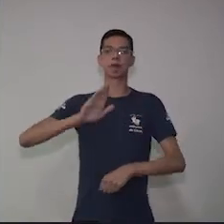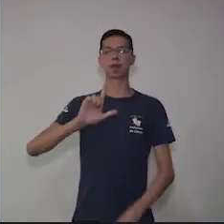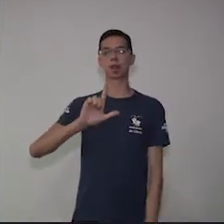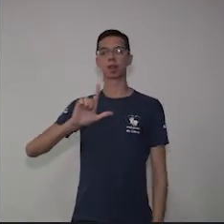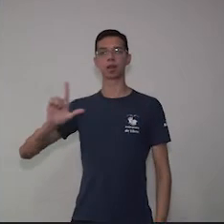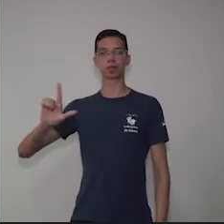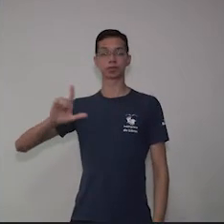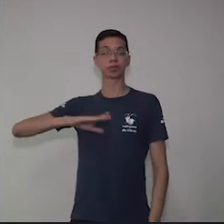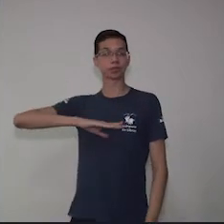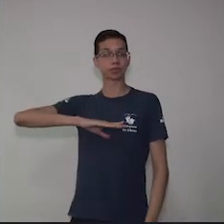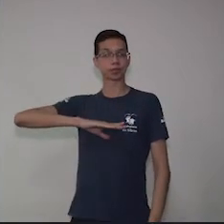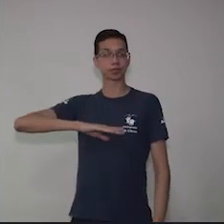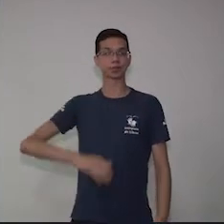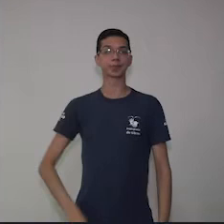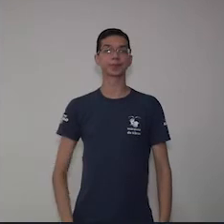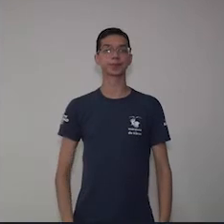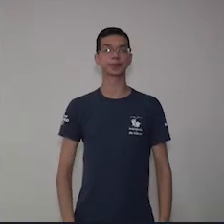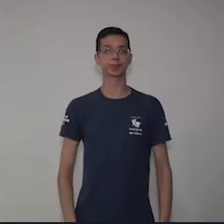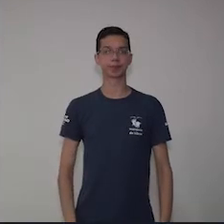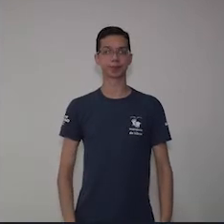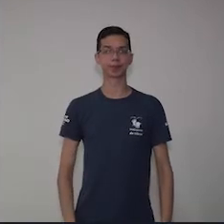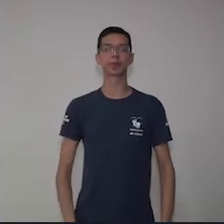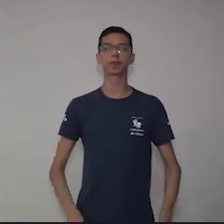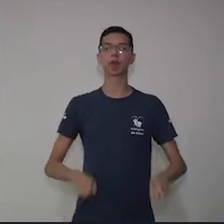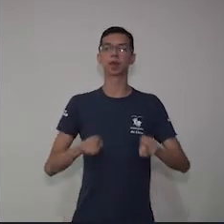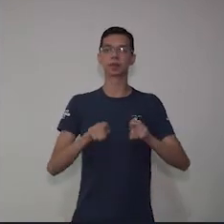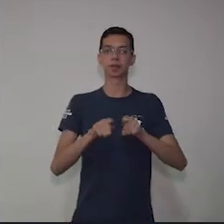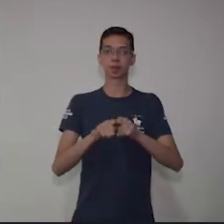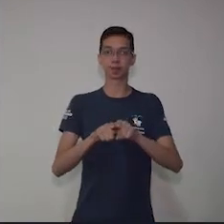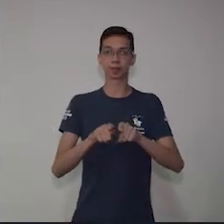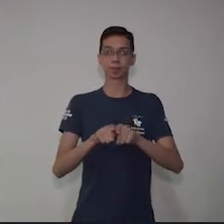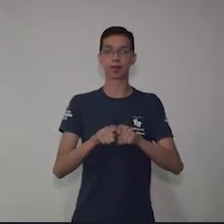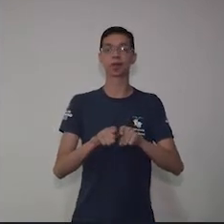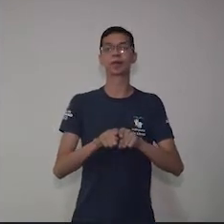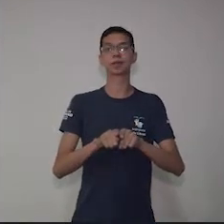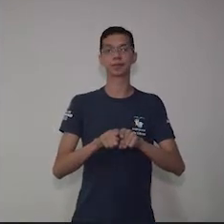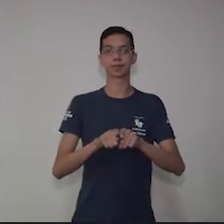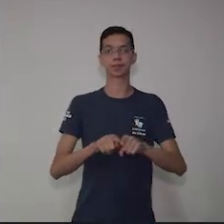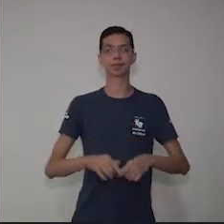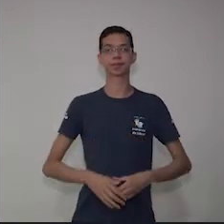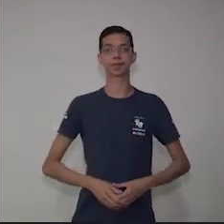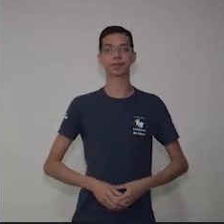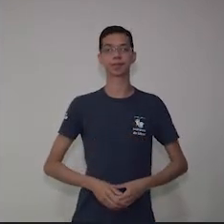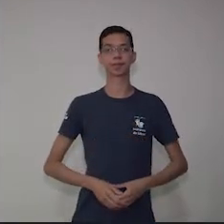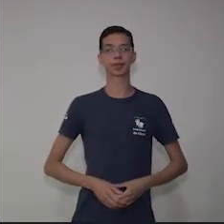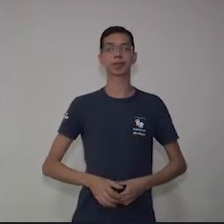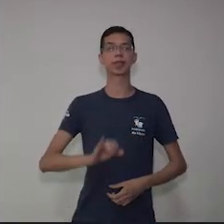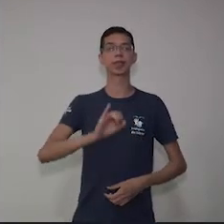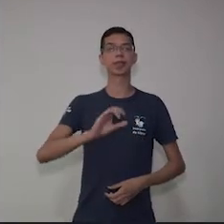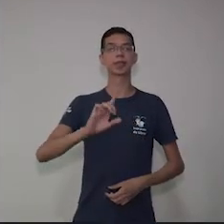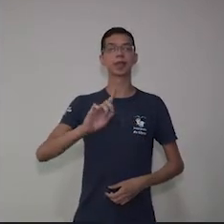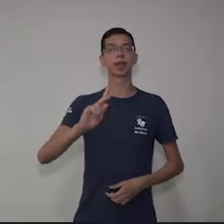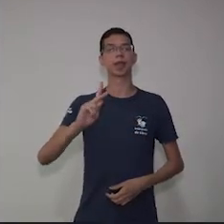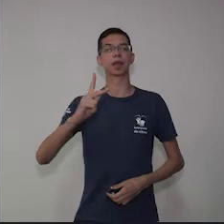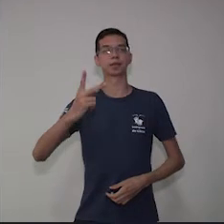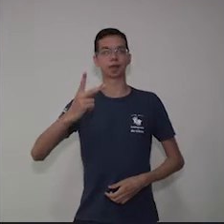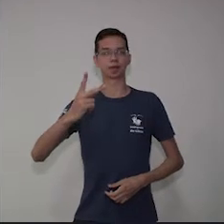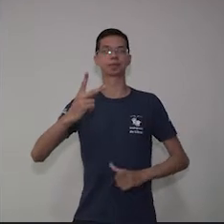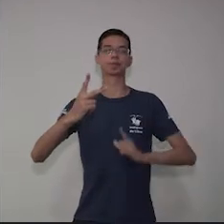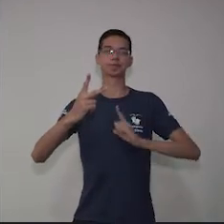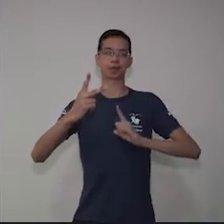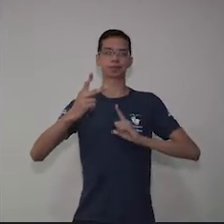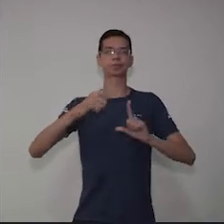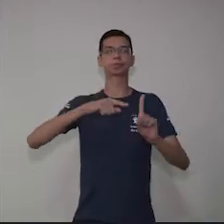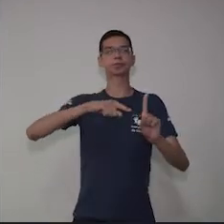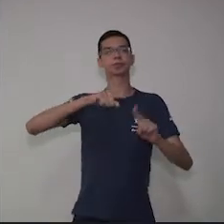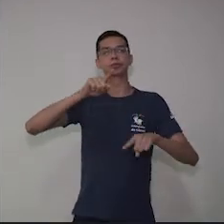cidade. Há também a prevalência pelas faixas de IDH no município. A